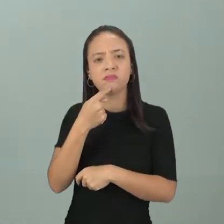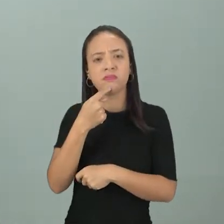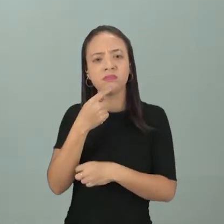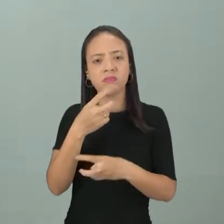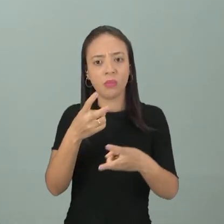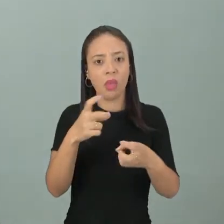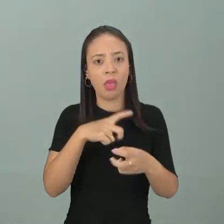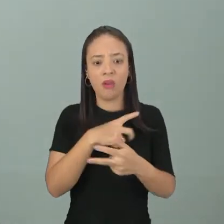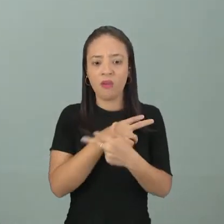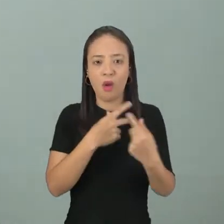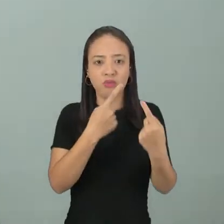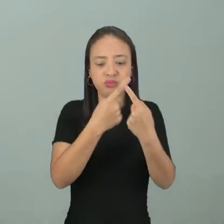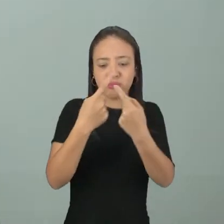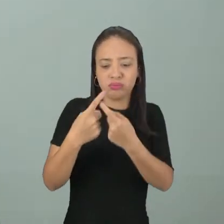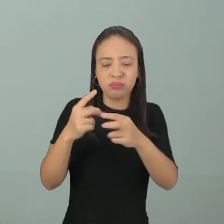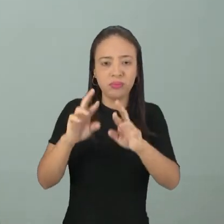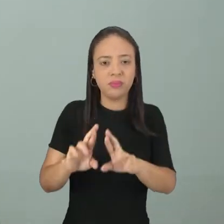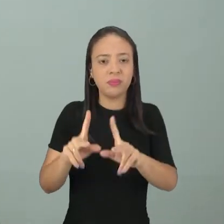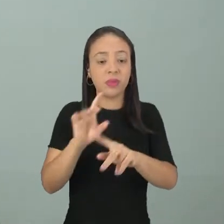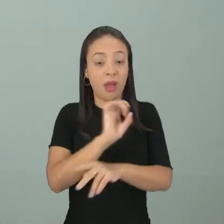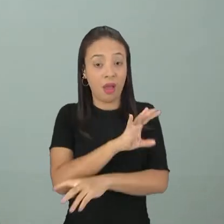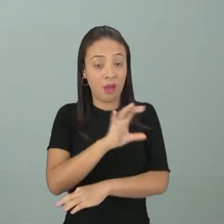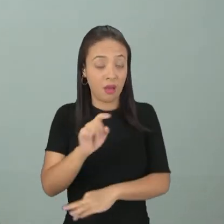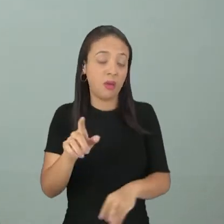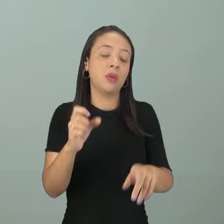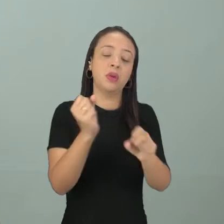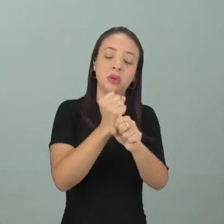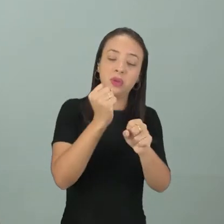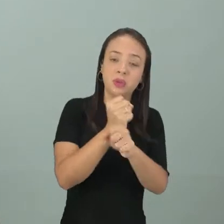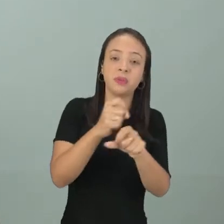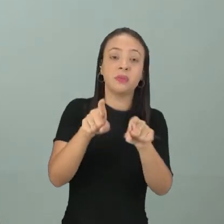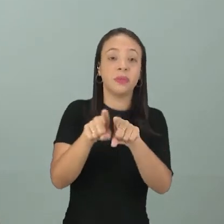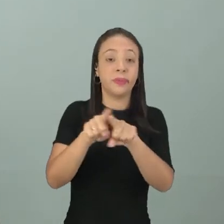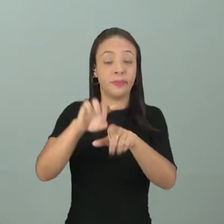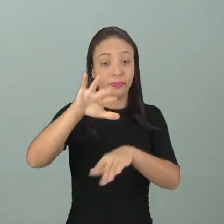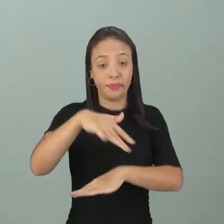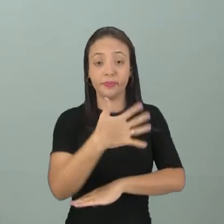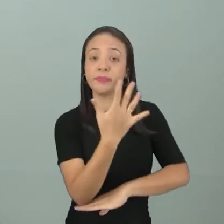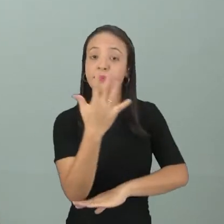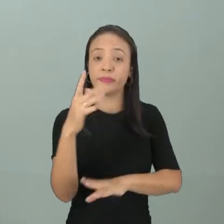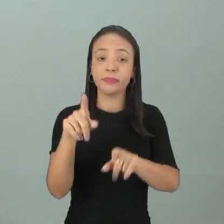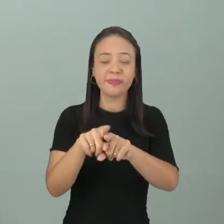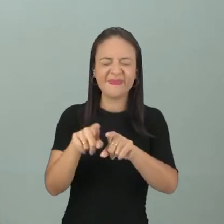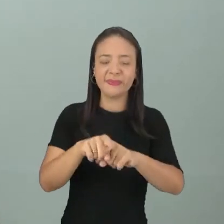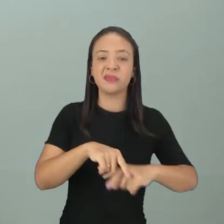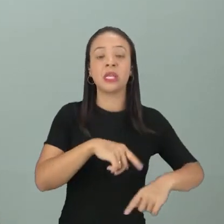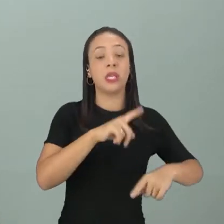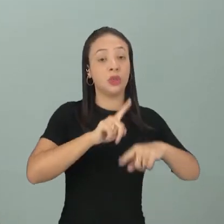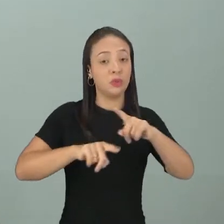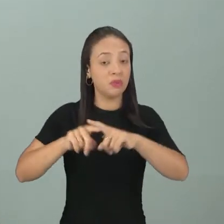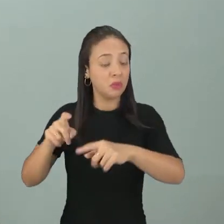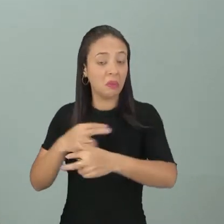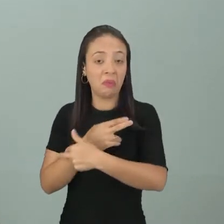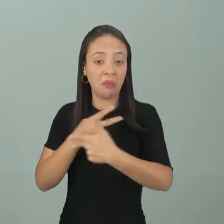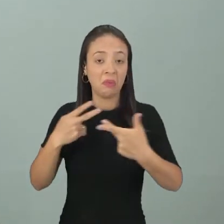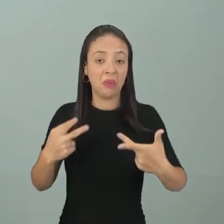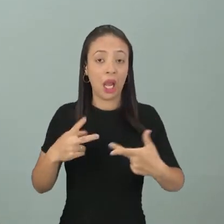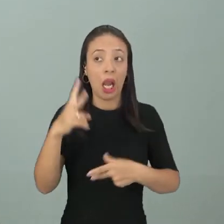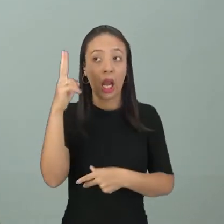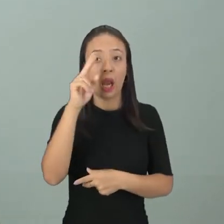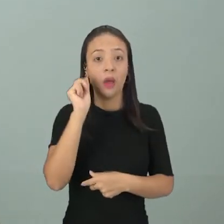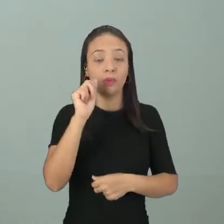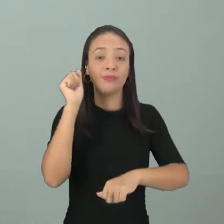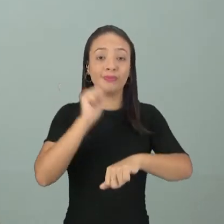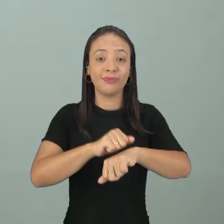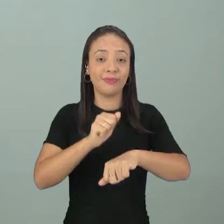diferentes formatos, não é mesmo? E cada um deles, tanto nas construções, como na natureza, como nos objetos variados, nos remetem